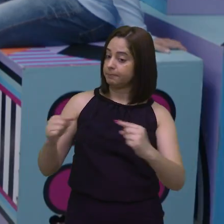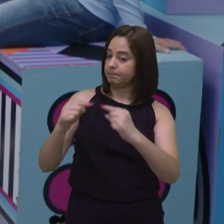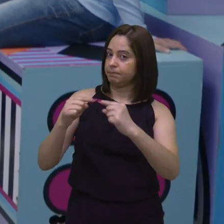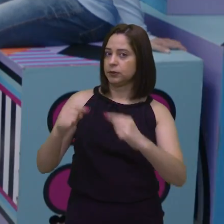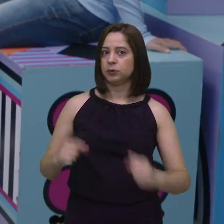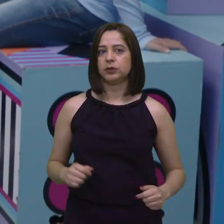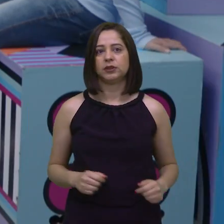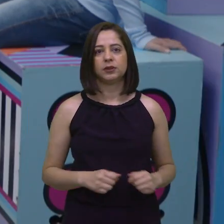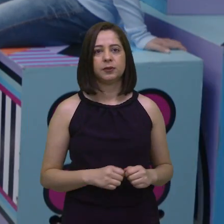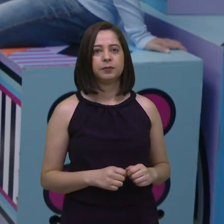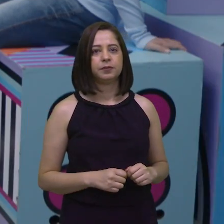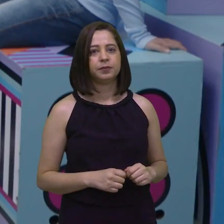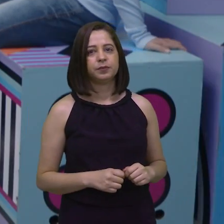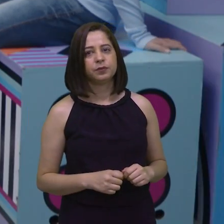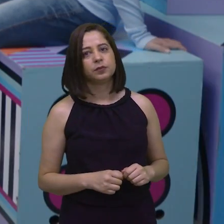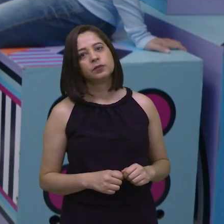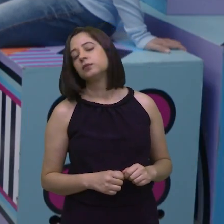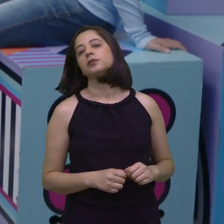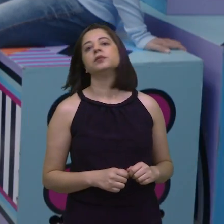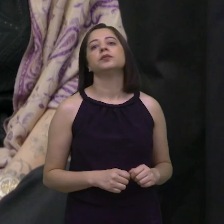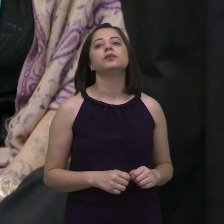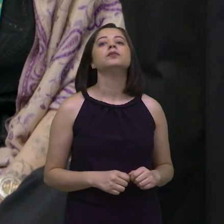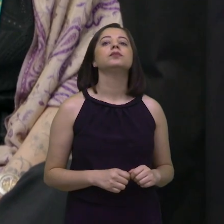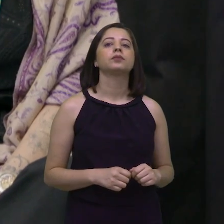Sim, pode.